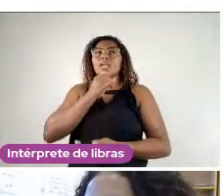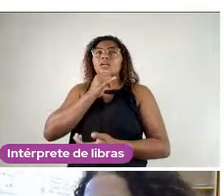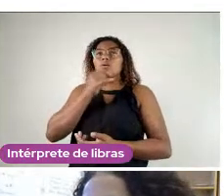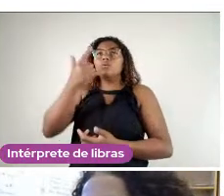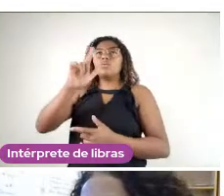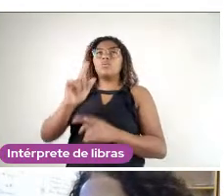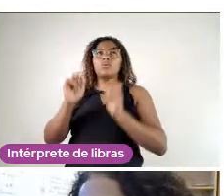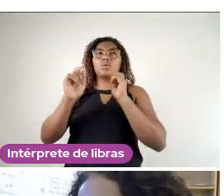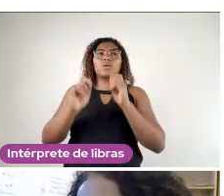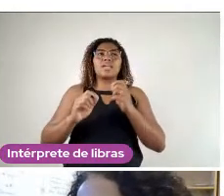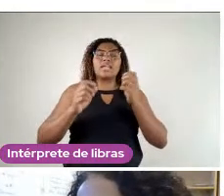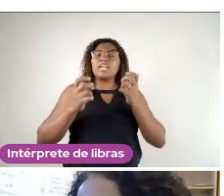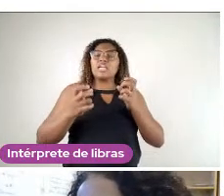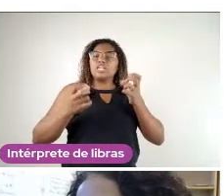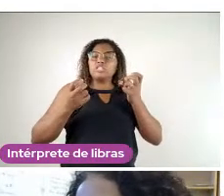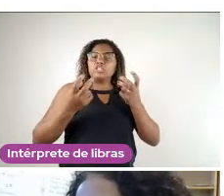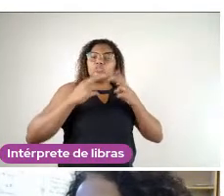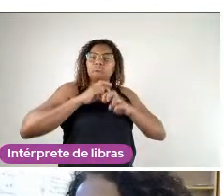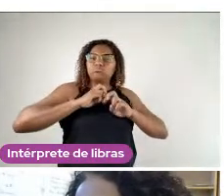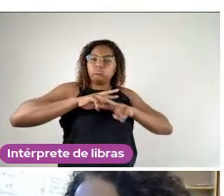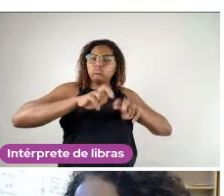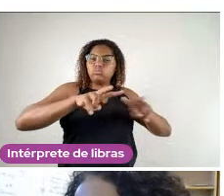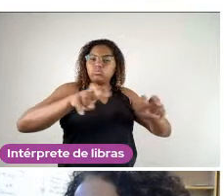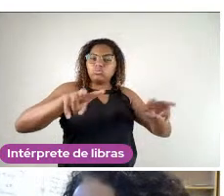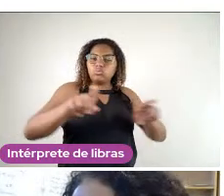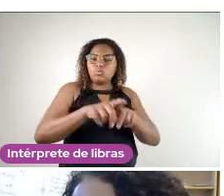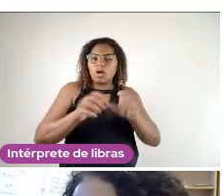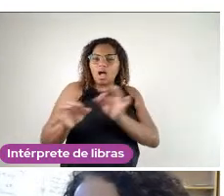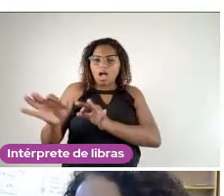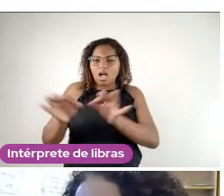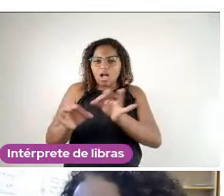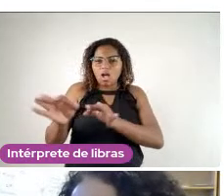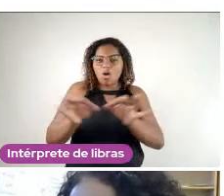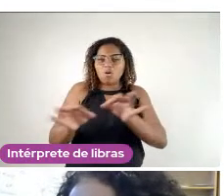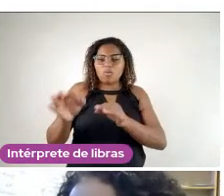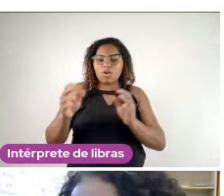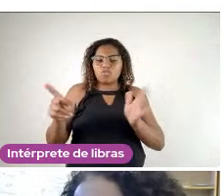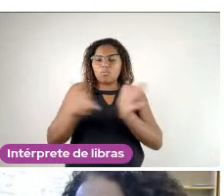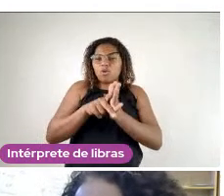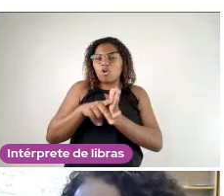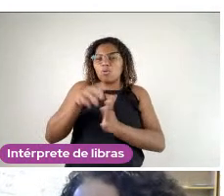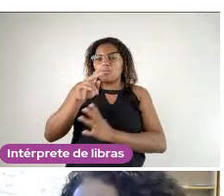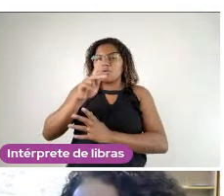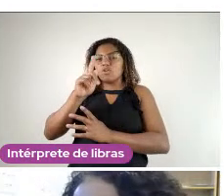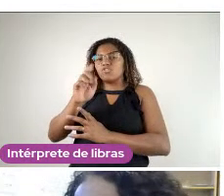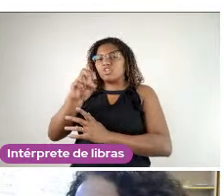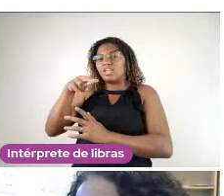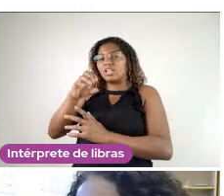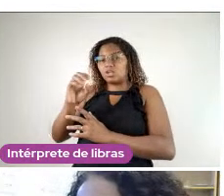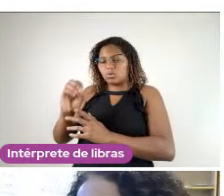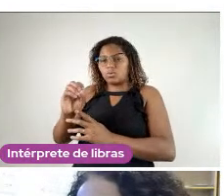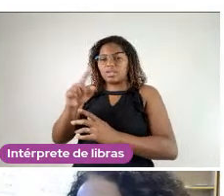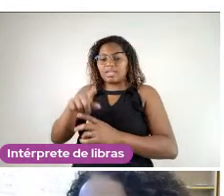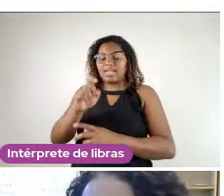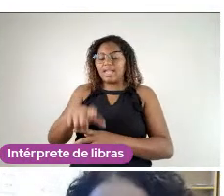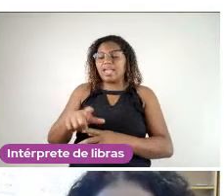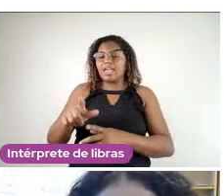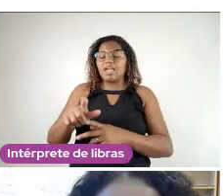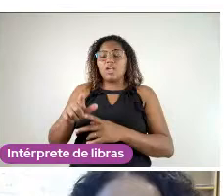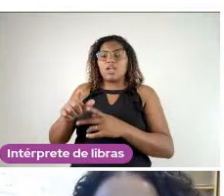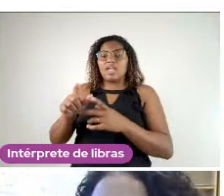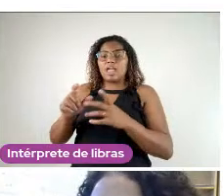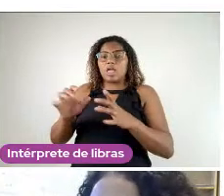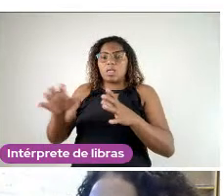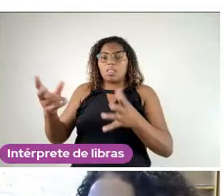florações ocasionadas por algas das espécies do gênero Ostreopsis, que é um dinoflagelado